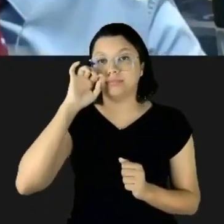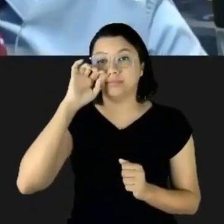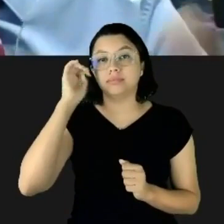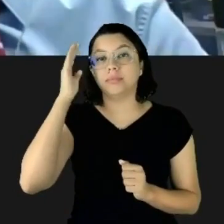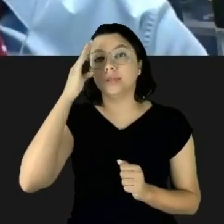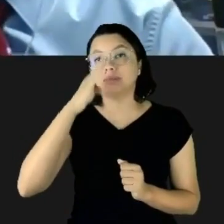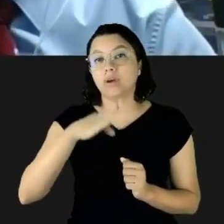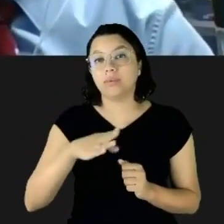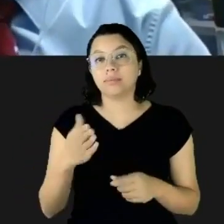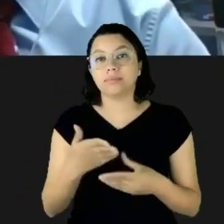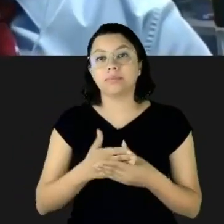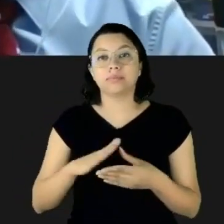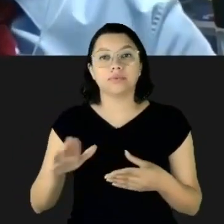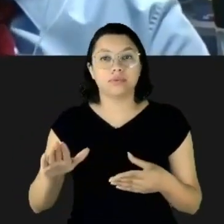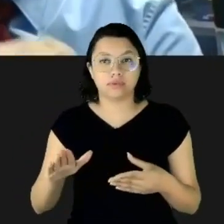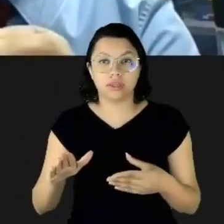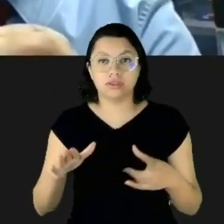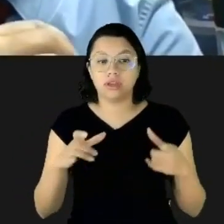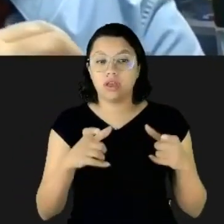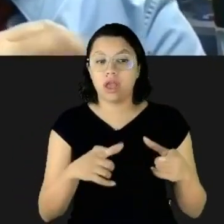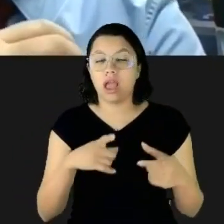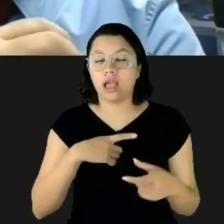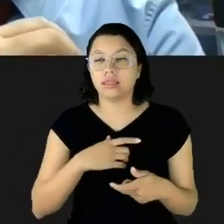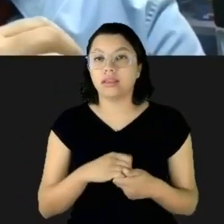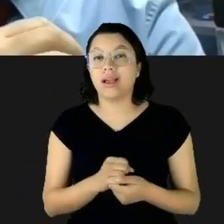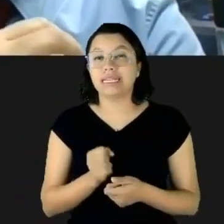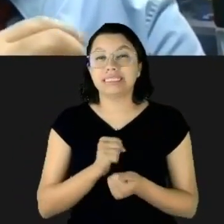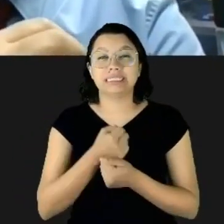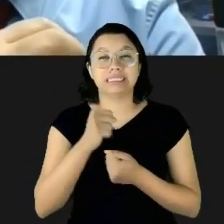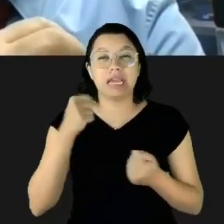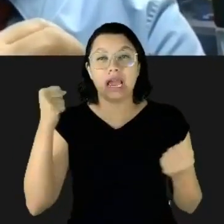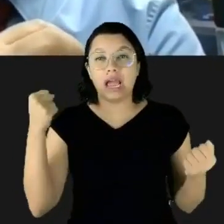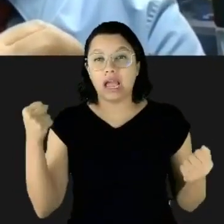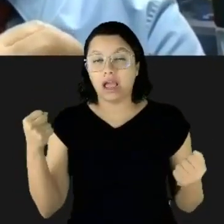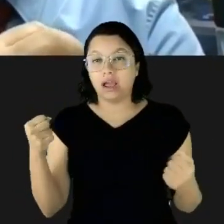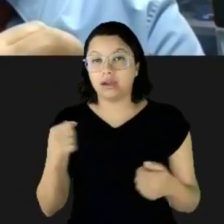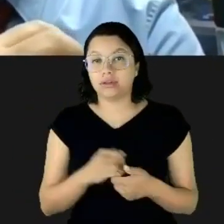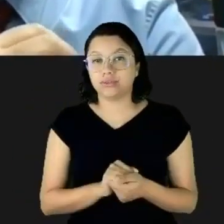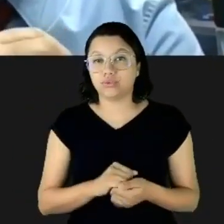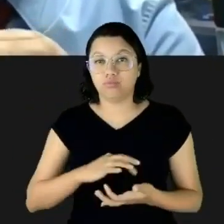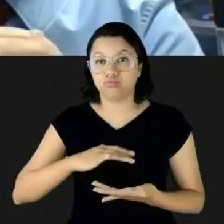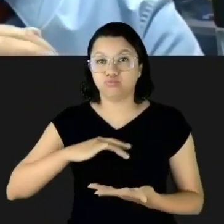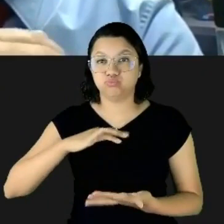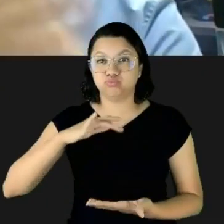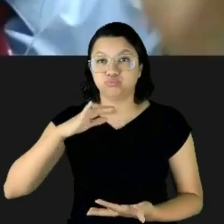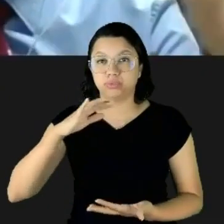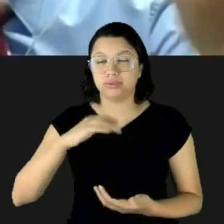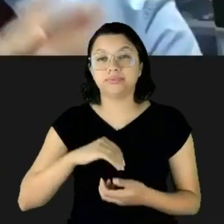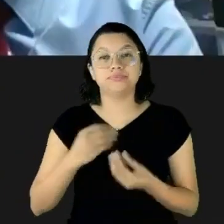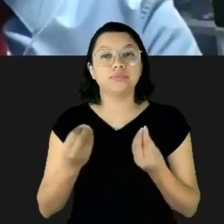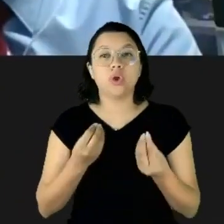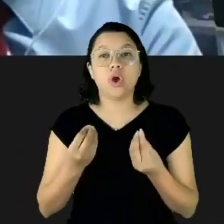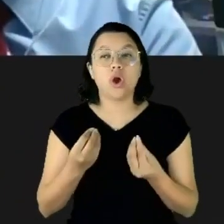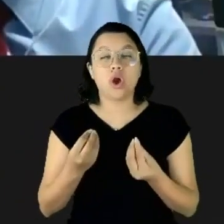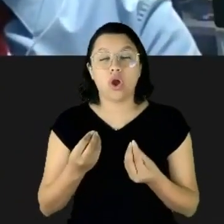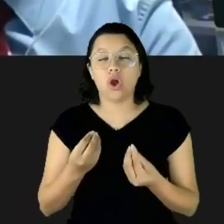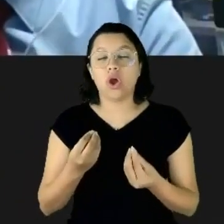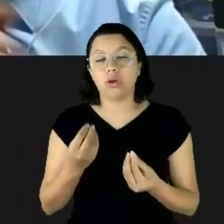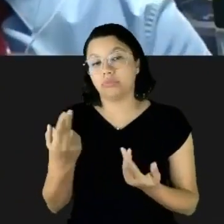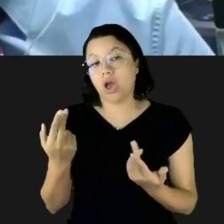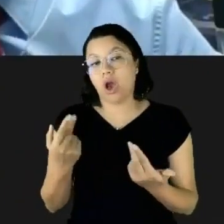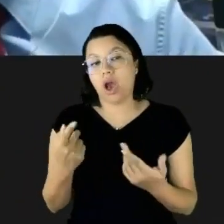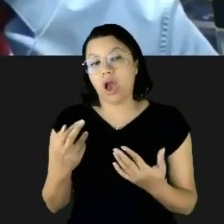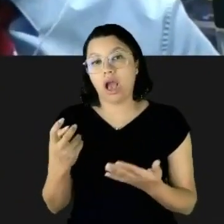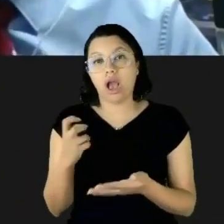Principalmente em processos, unidades que tenha grandes volumes, como execução fiscal, por exemplo.